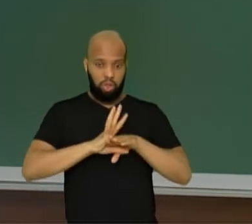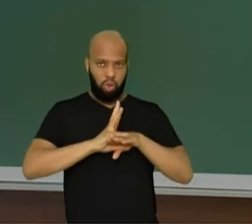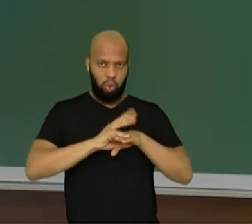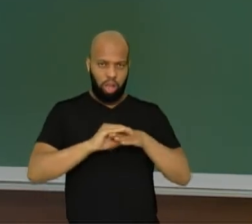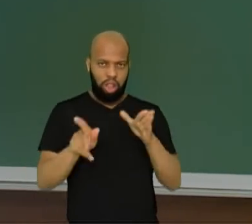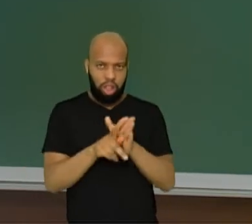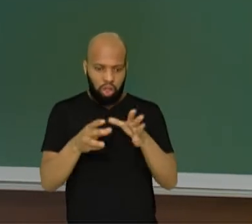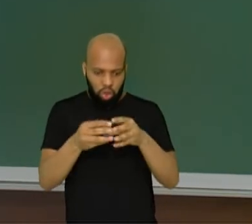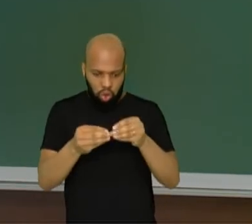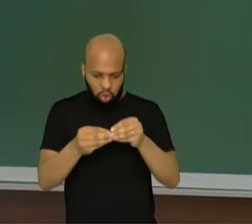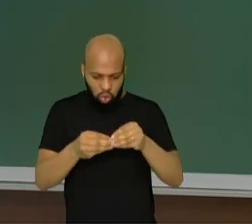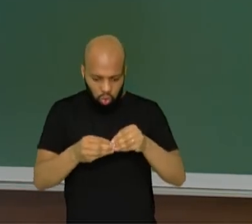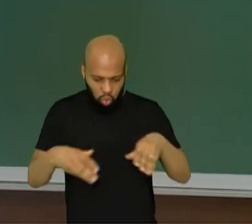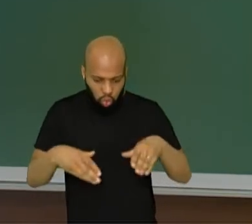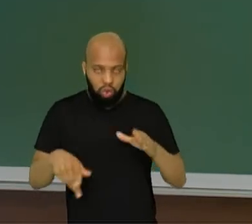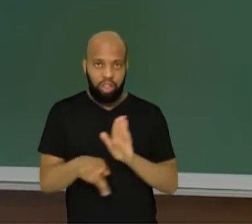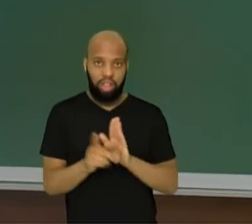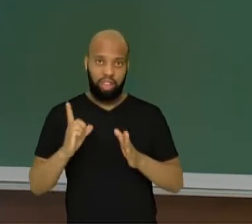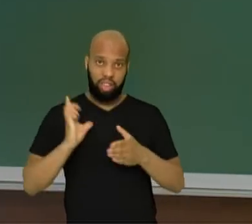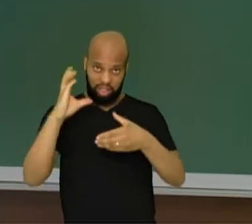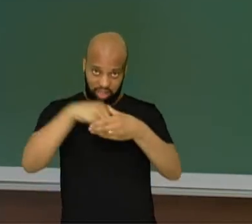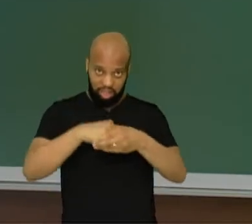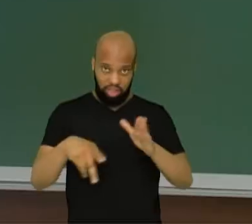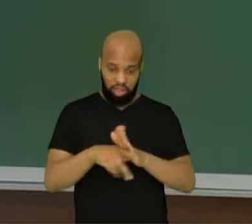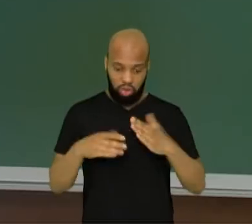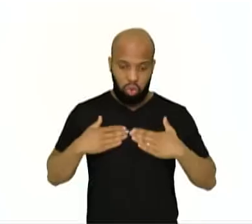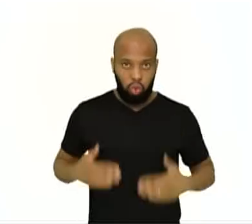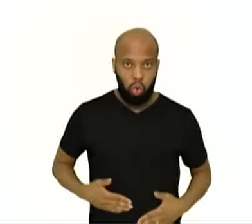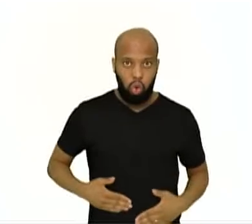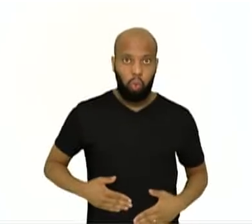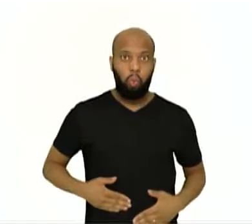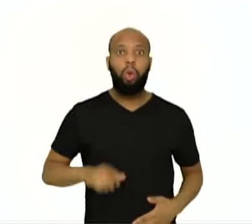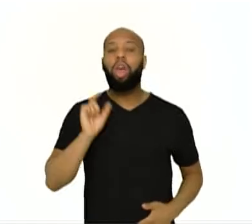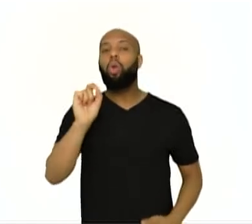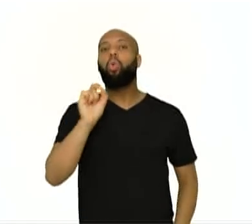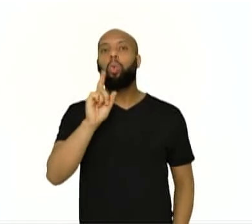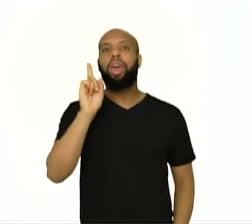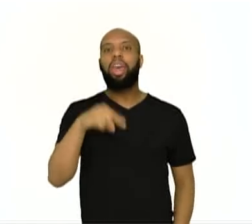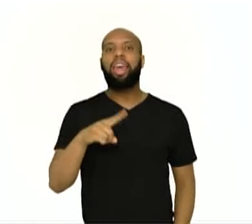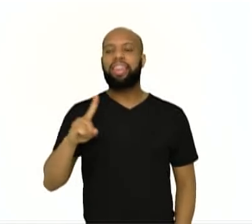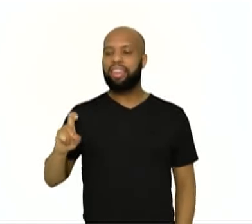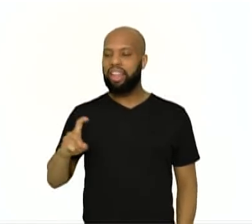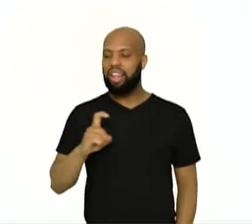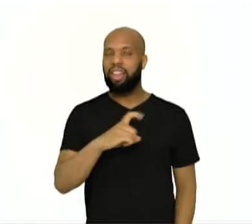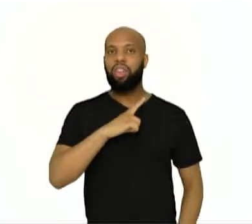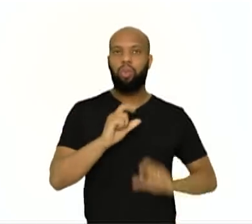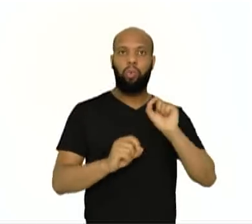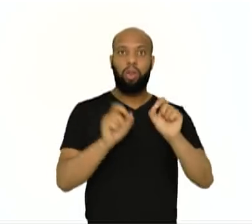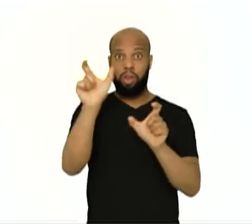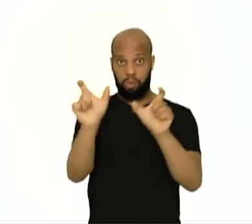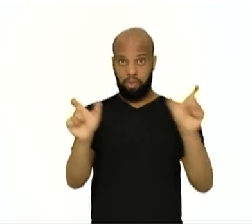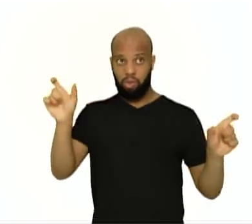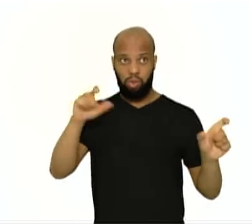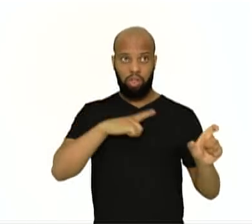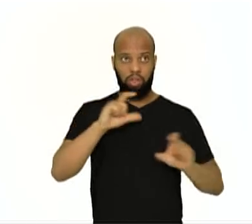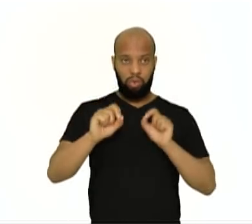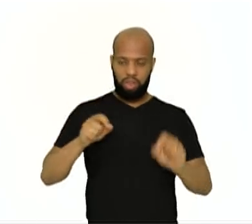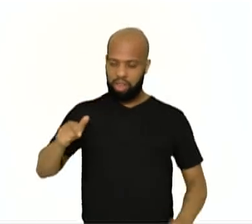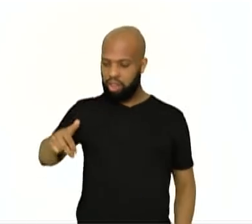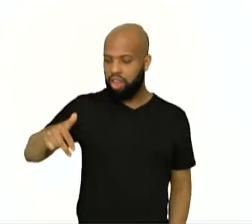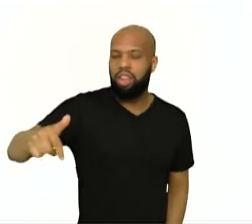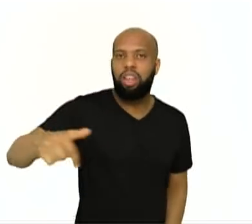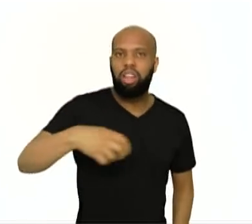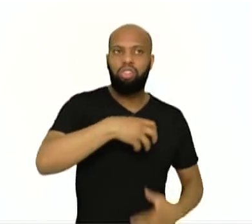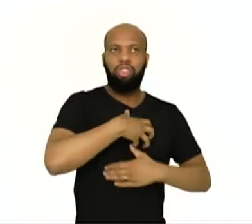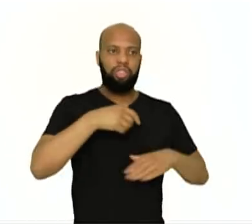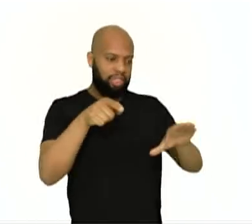o ovo que penetra no nosso corpo, e sim a larva? Percebam aqui a imagem. A gente tem uma pessoa andando